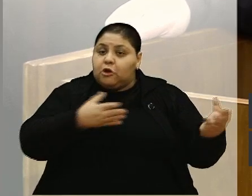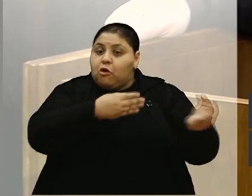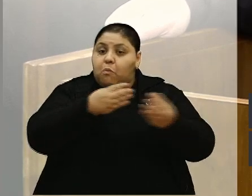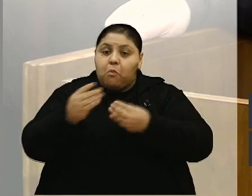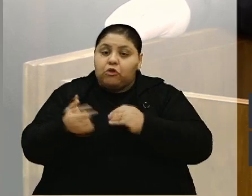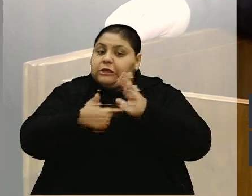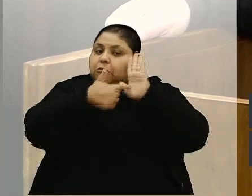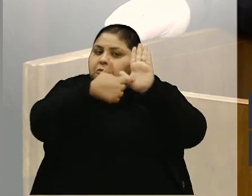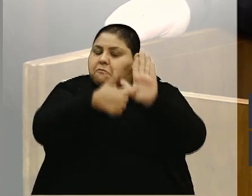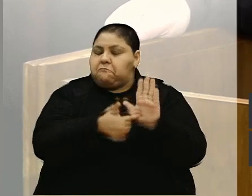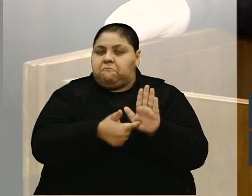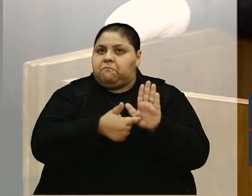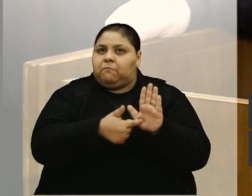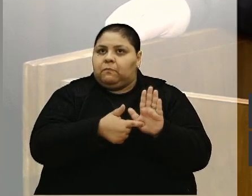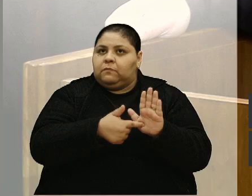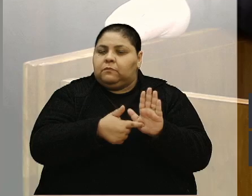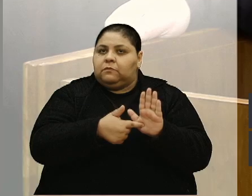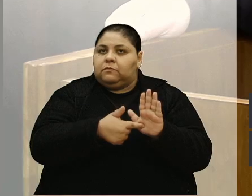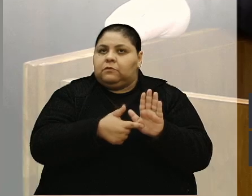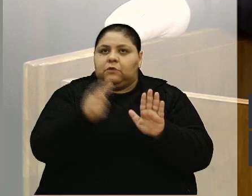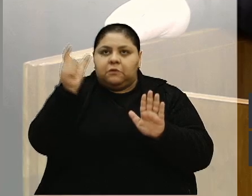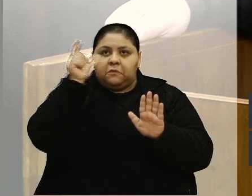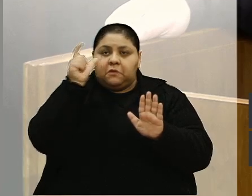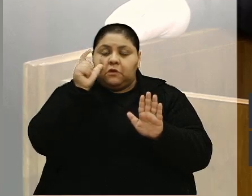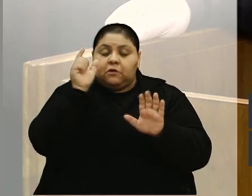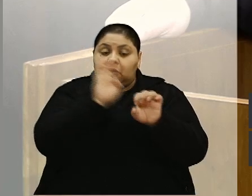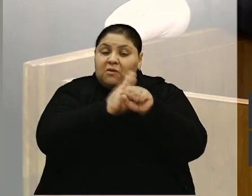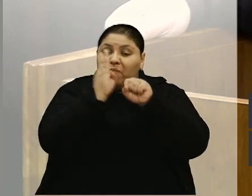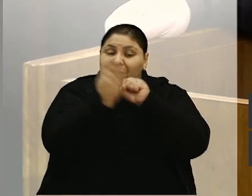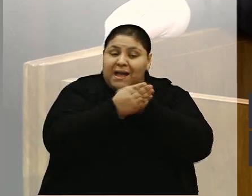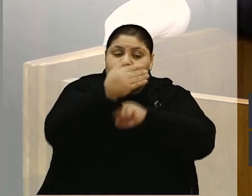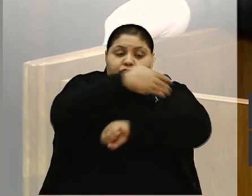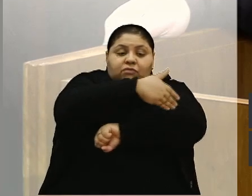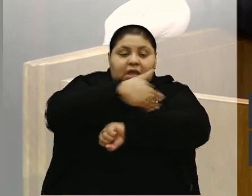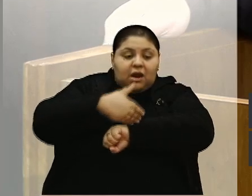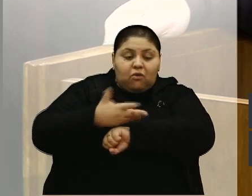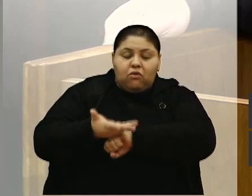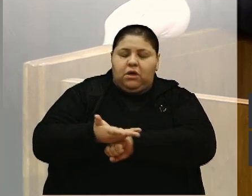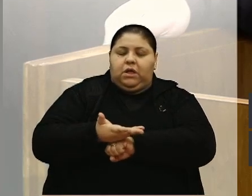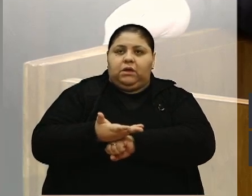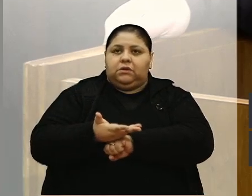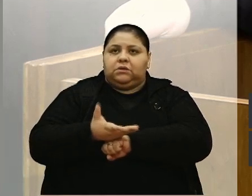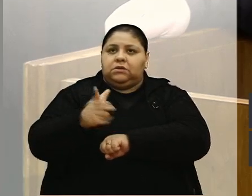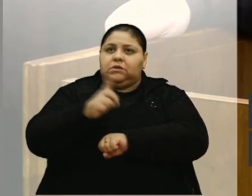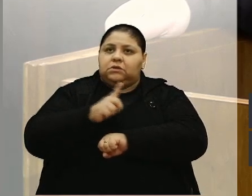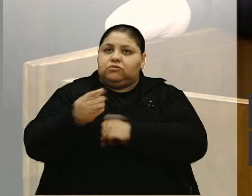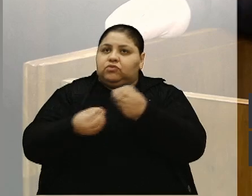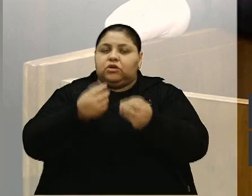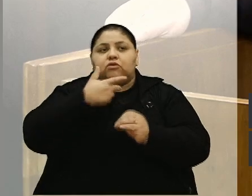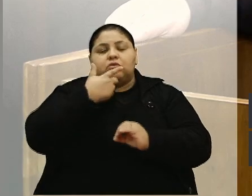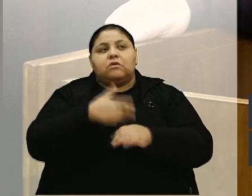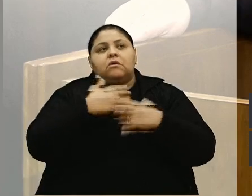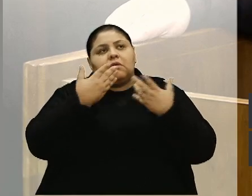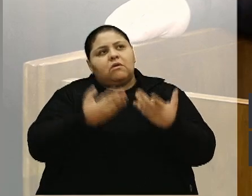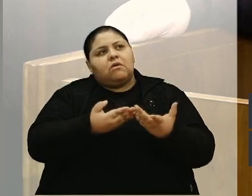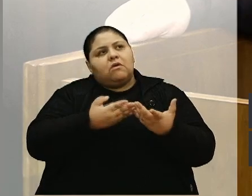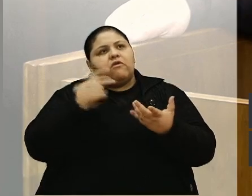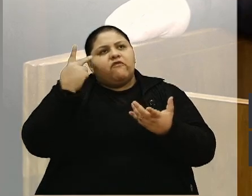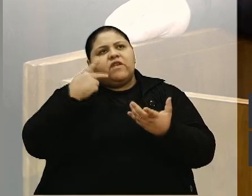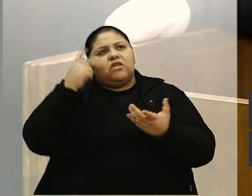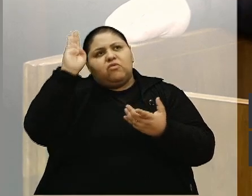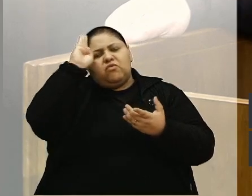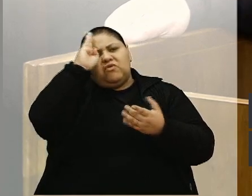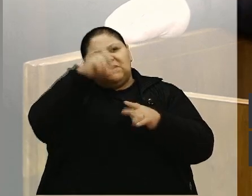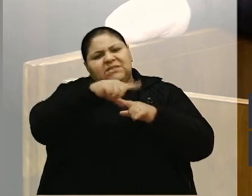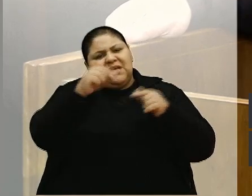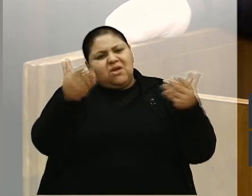gente apresentar. Eu vivo nos bairros, eu vivo na rua. Não tem como dizer, o vereador só saiu agora. Não,